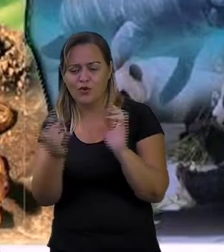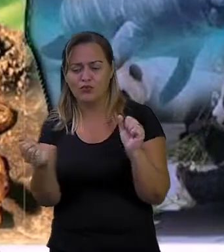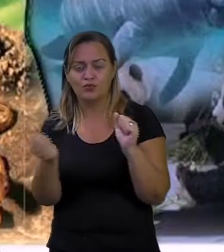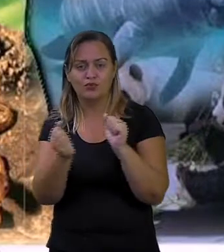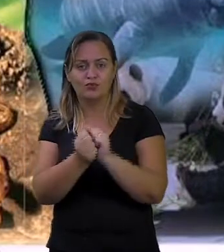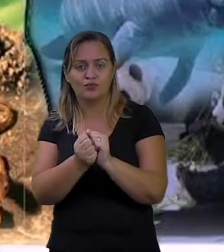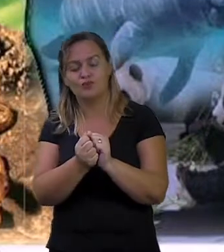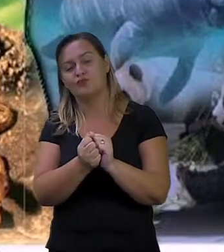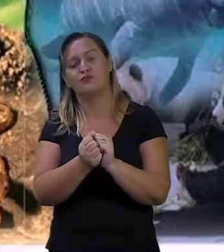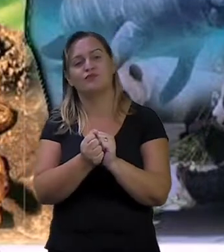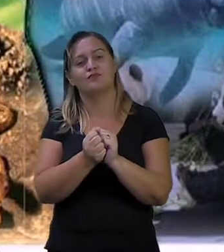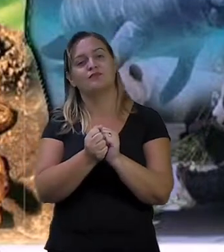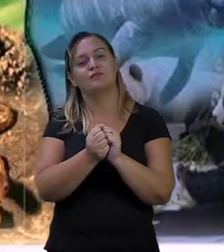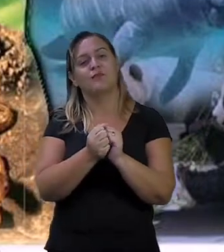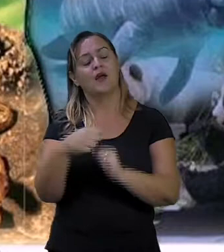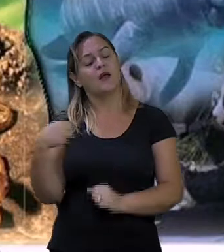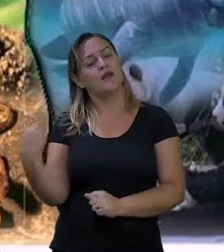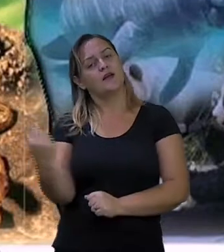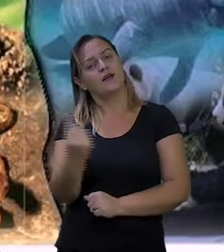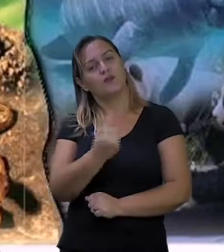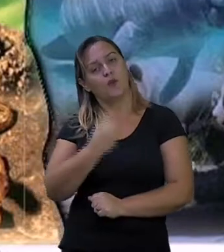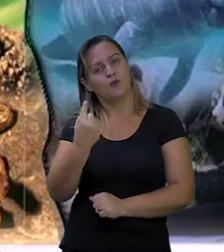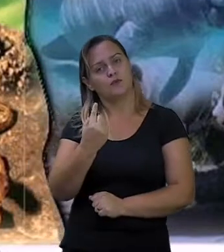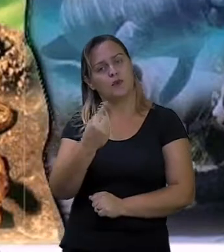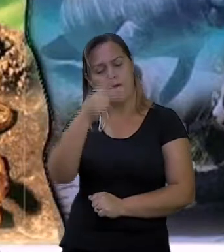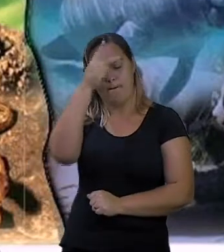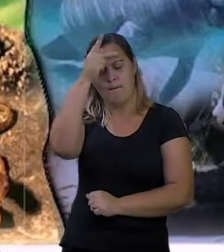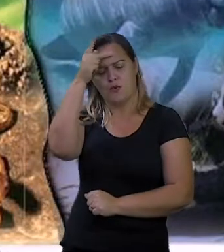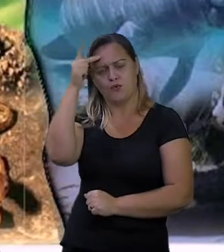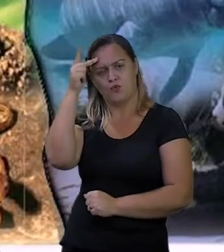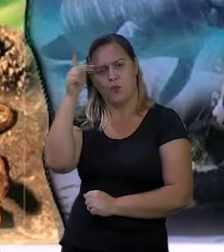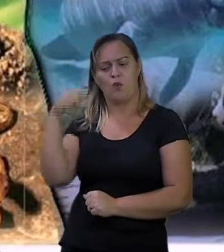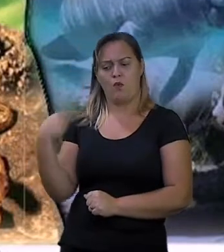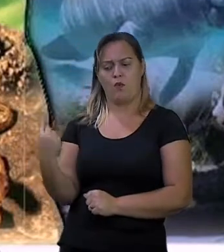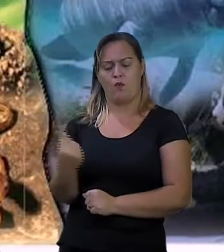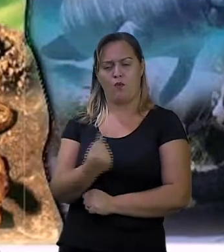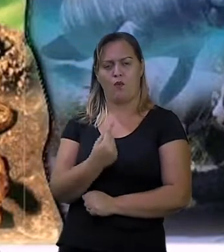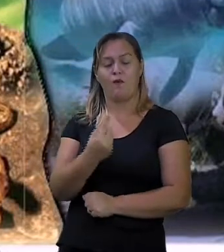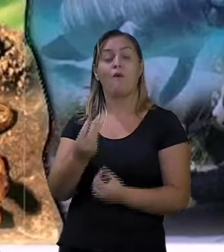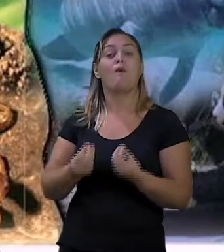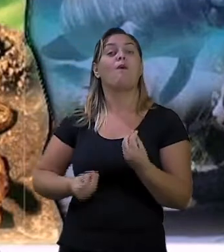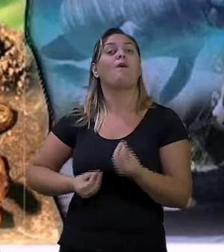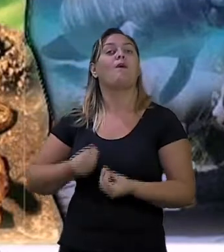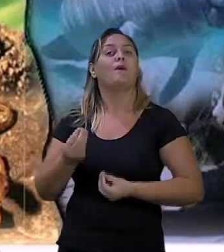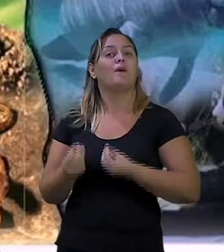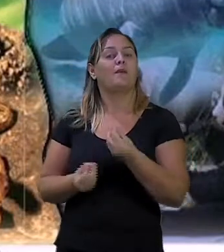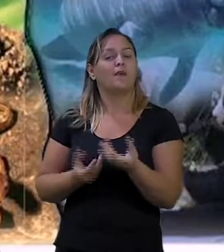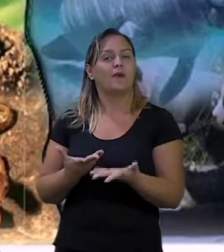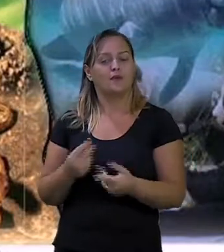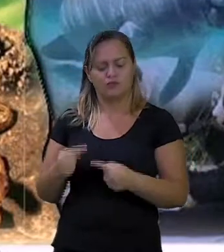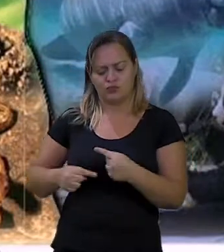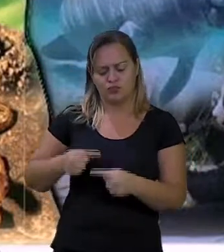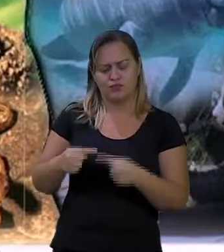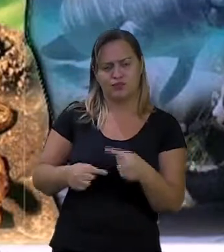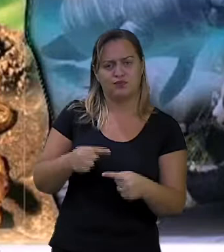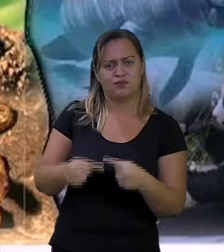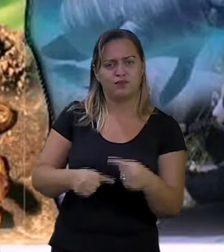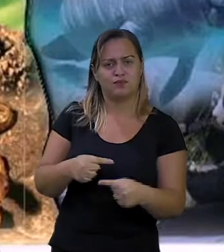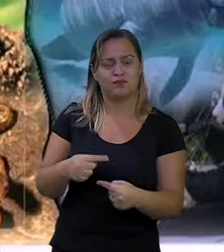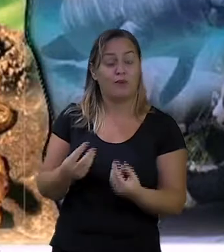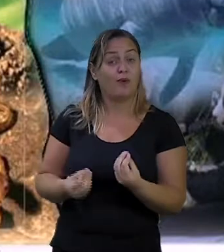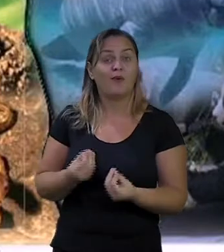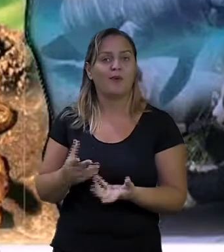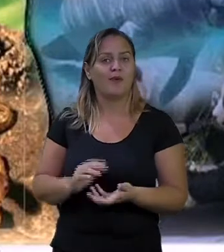gente? Como que é a reprodução nos seres humanos? Nossa